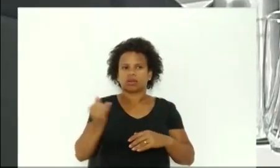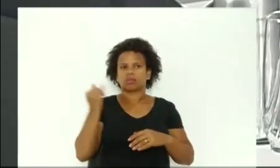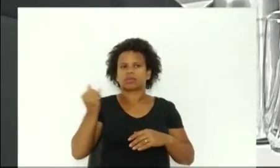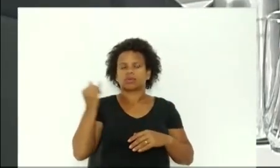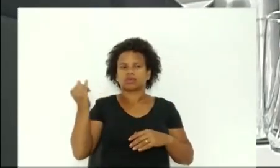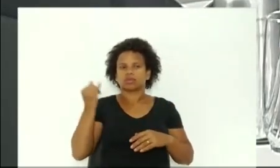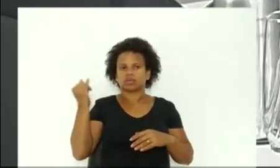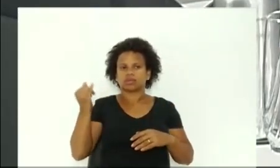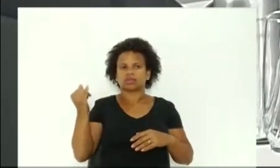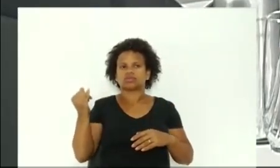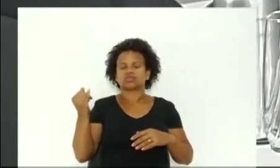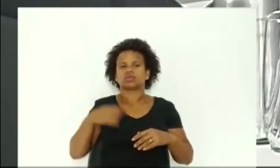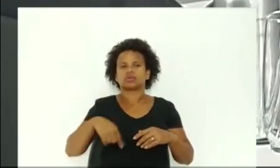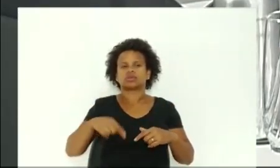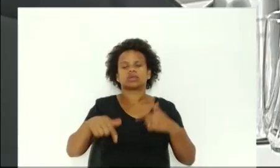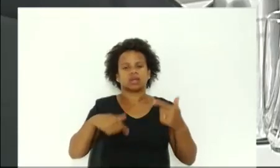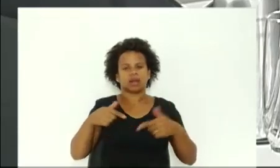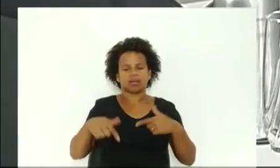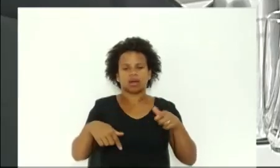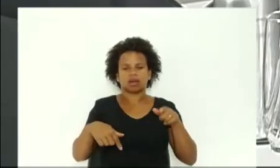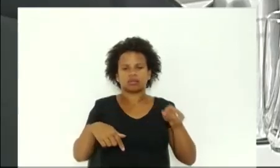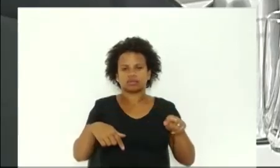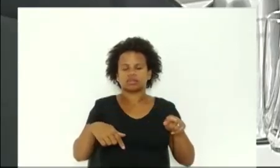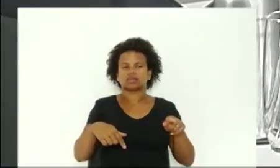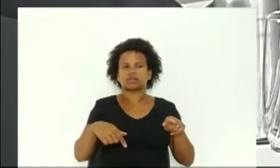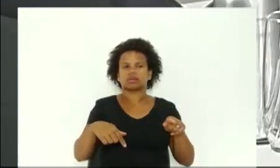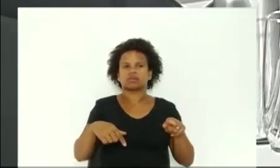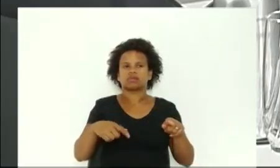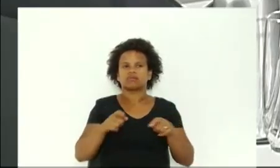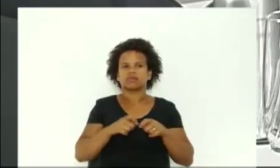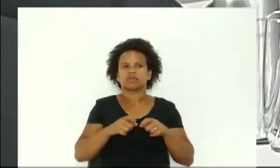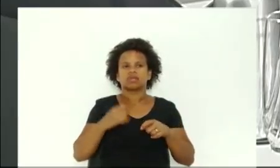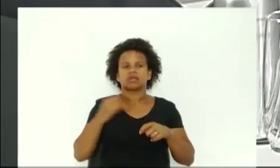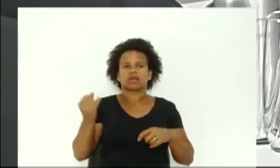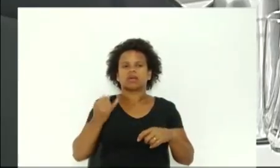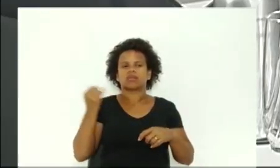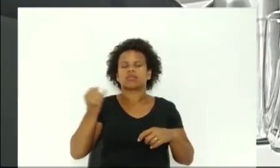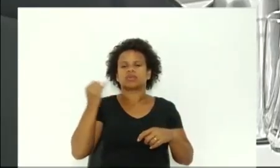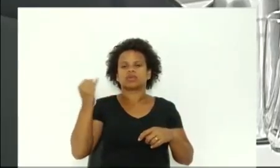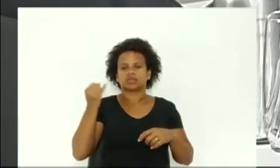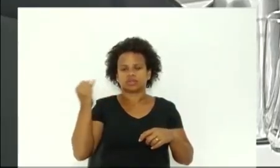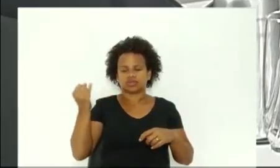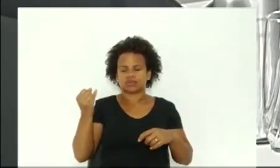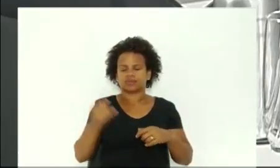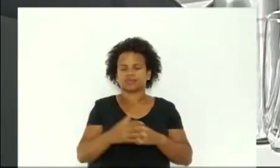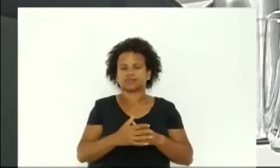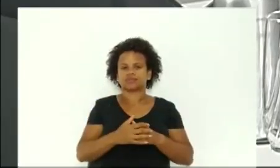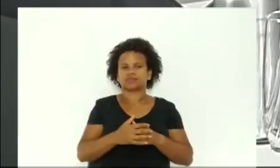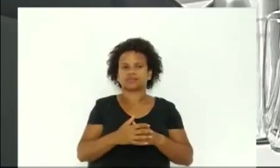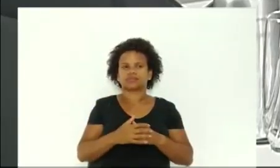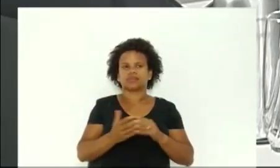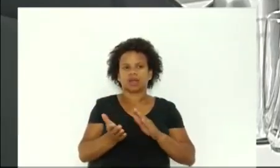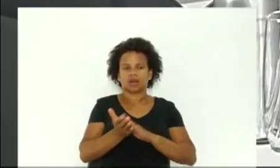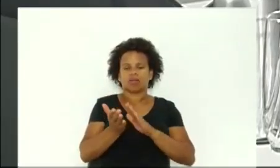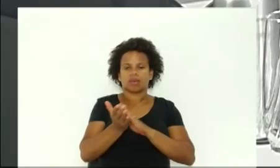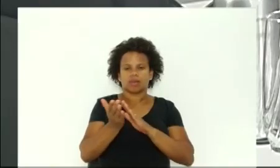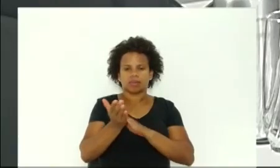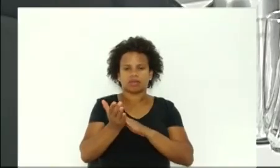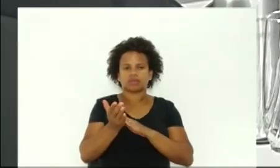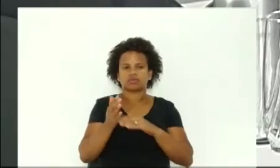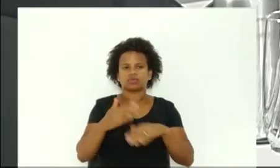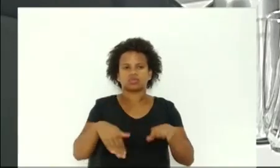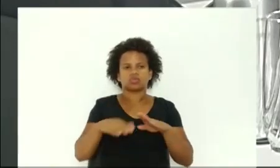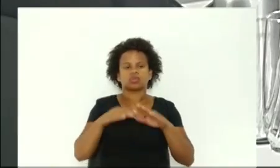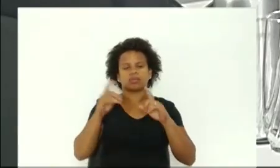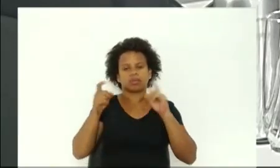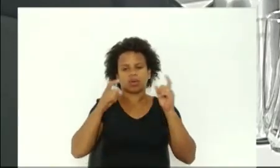e o trabalho que você está fazendo é fundamental, é muito importante. Parabéns por toda a sua preocupação, pelo